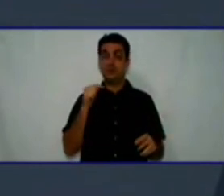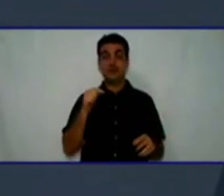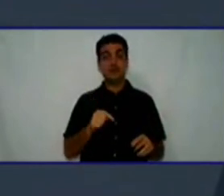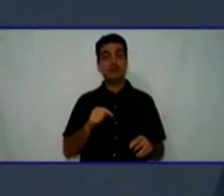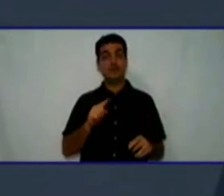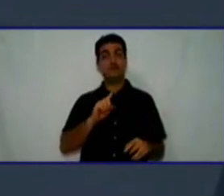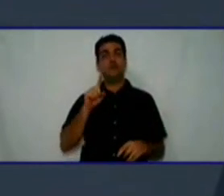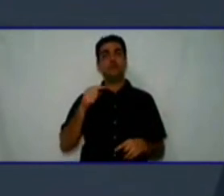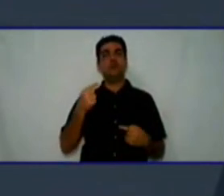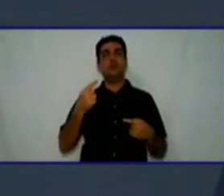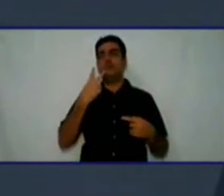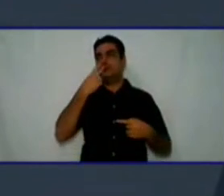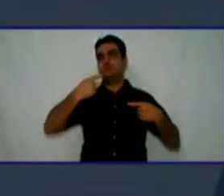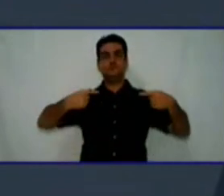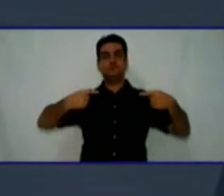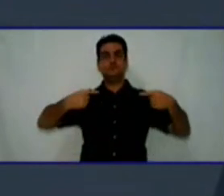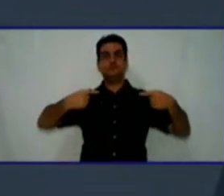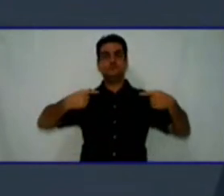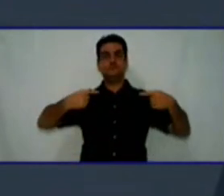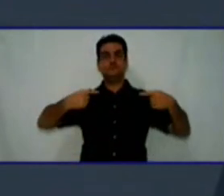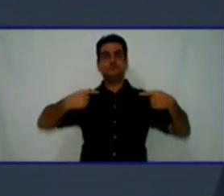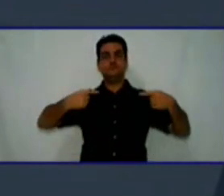a meu ver, discutindo...